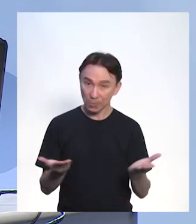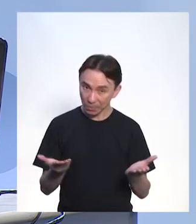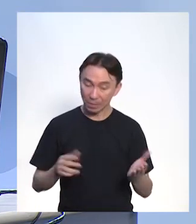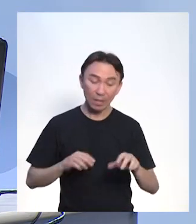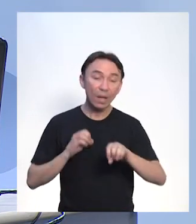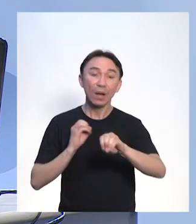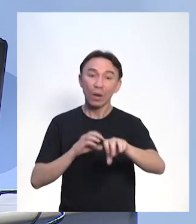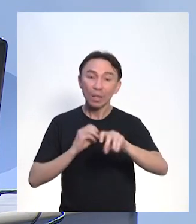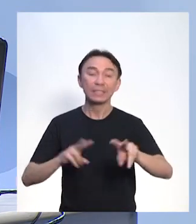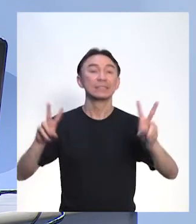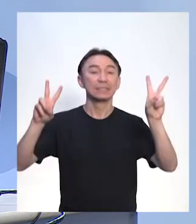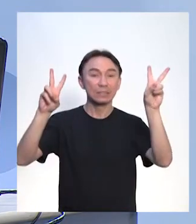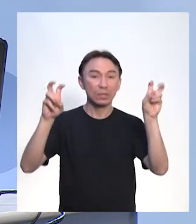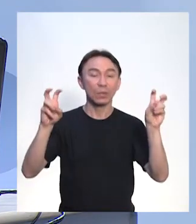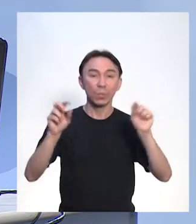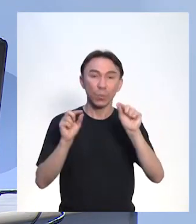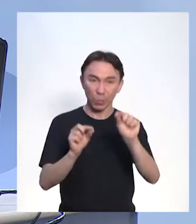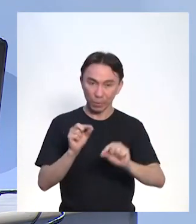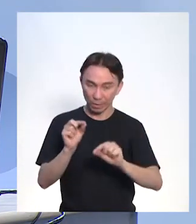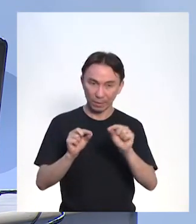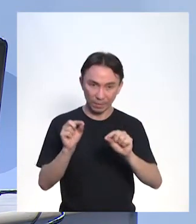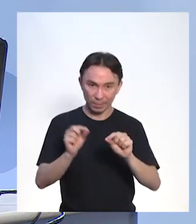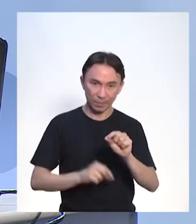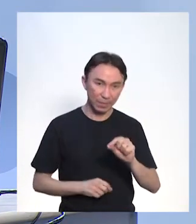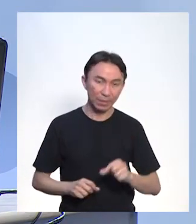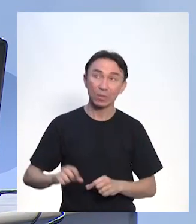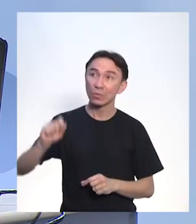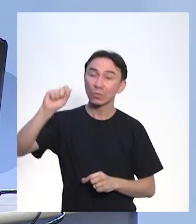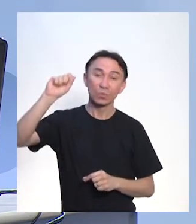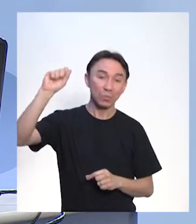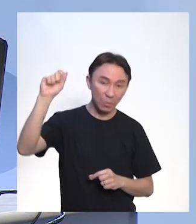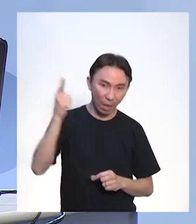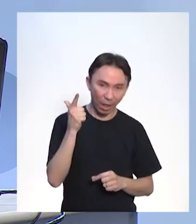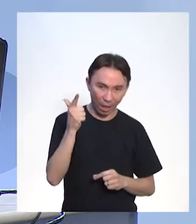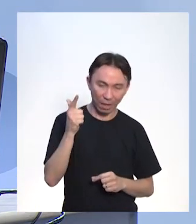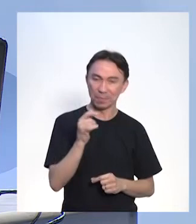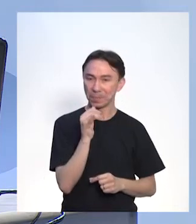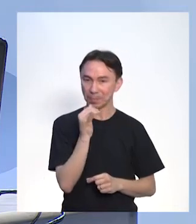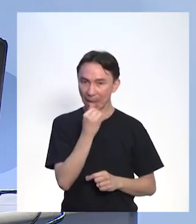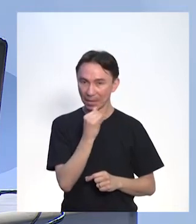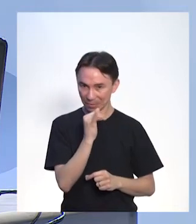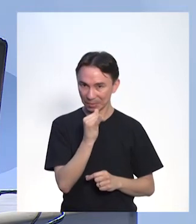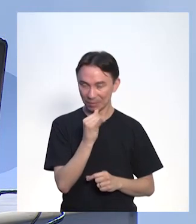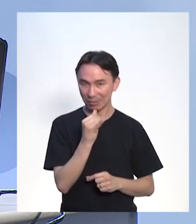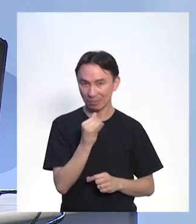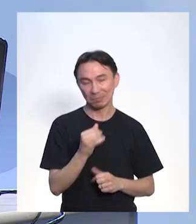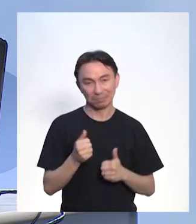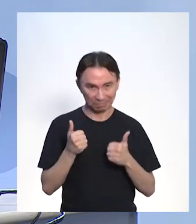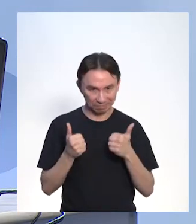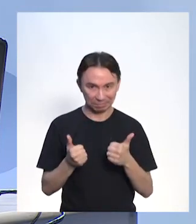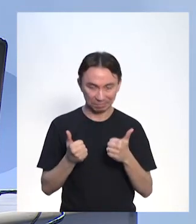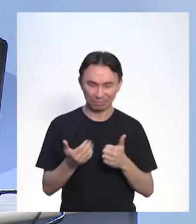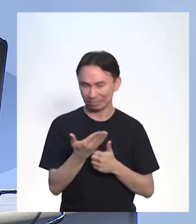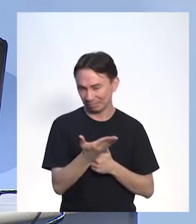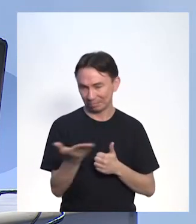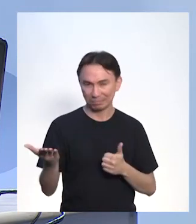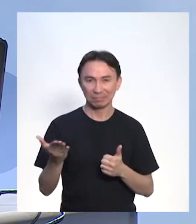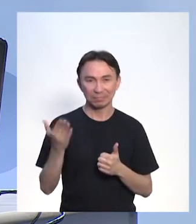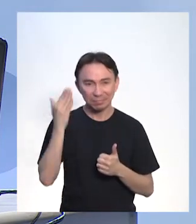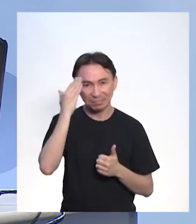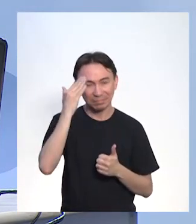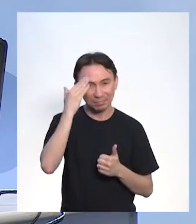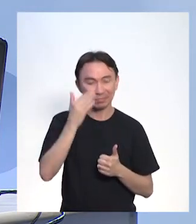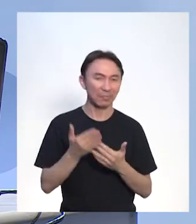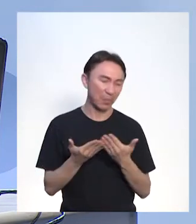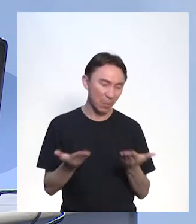hoje é Solar Energy. Eu não vou traduzir agora porque acho que vocês já conseguiram inferir aí pelo contexto, né? Olha só, a gente vai falar